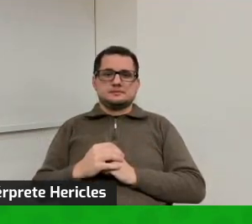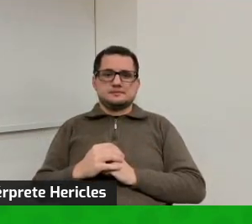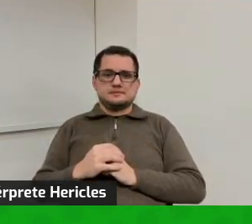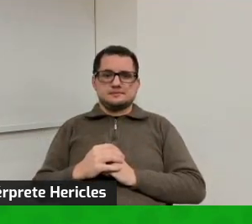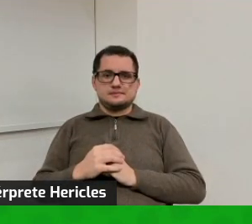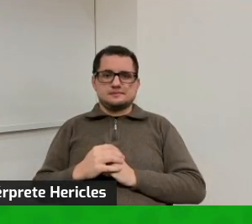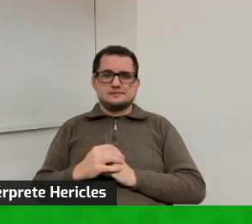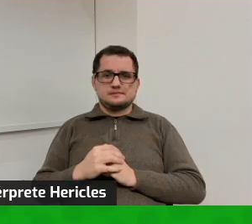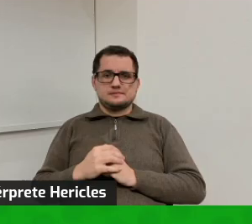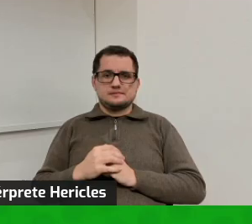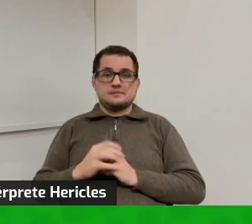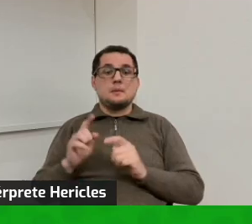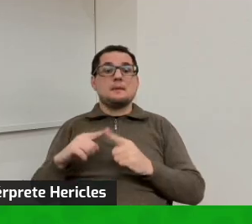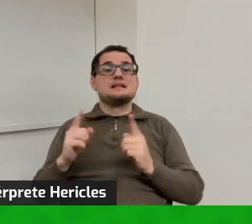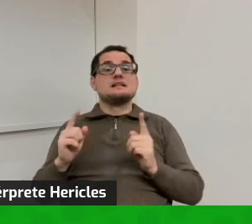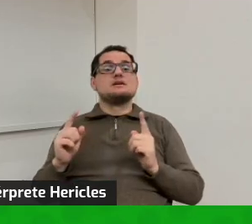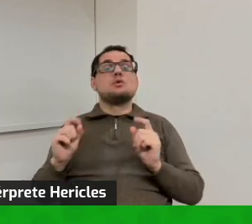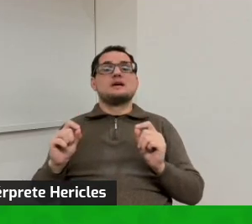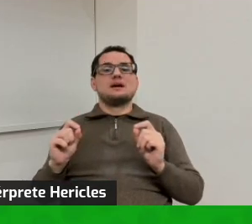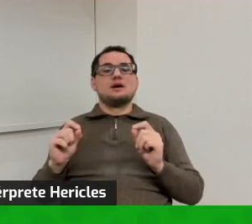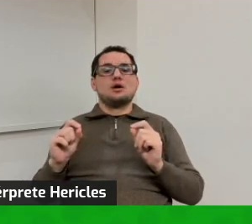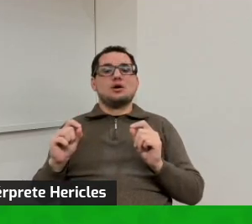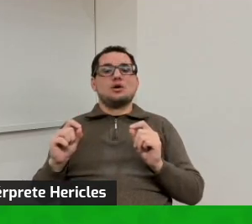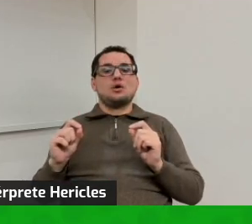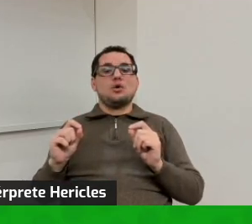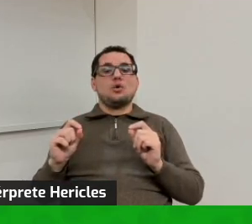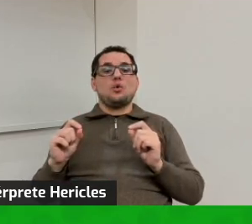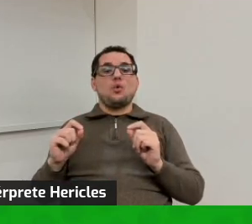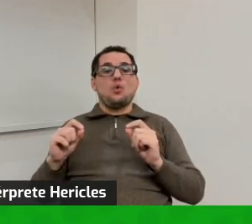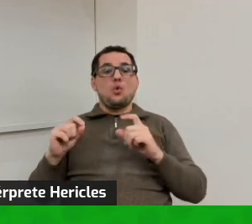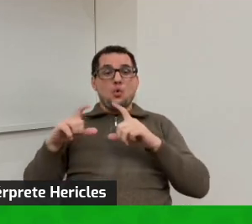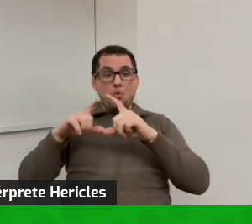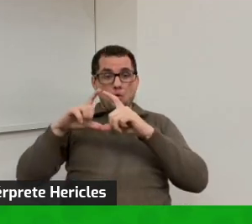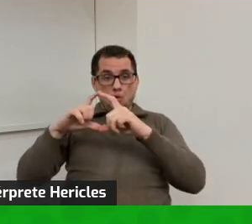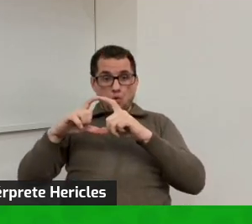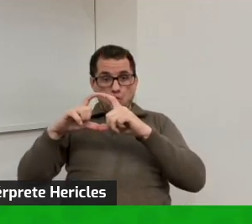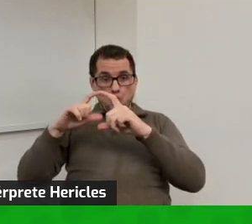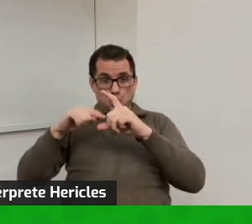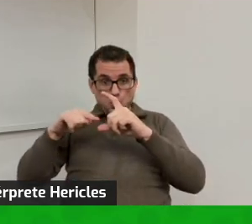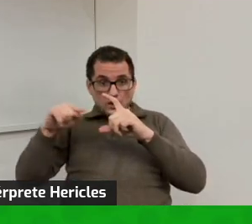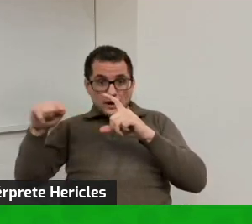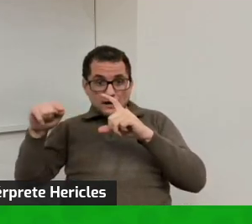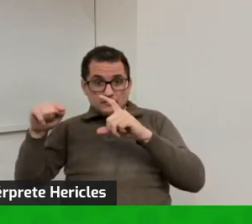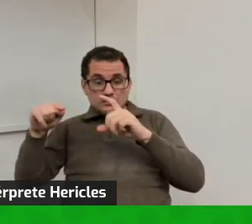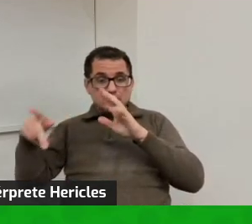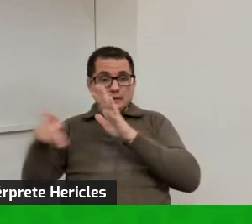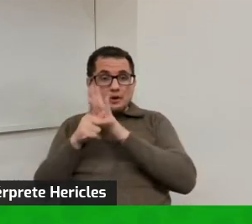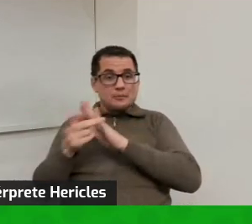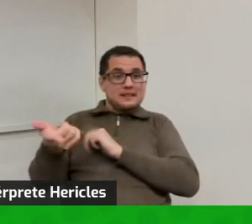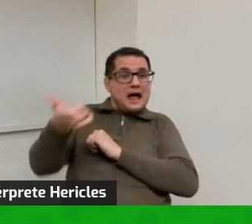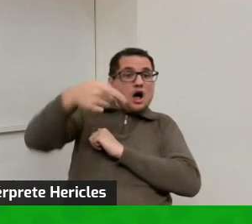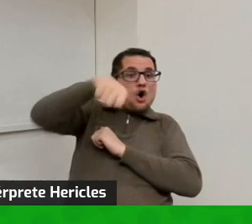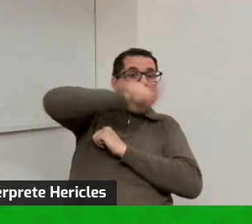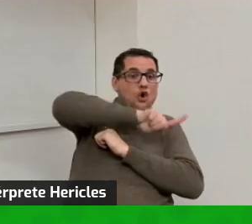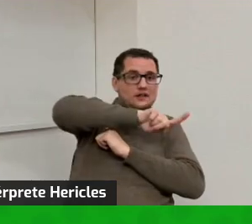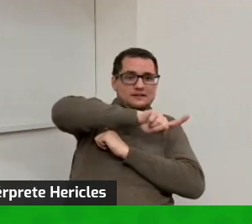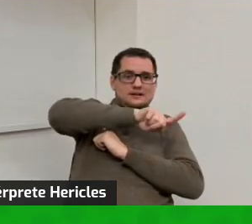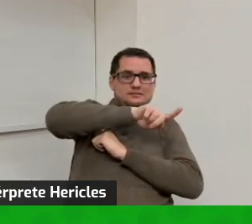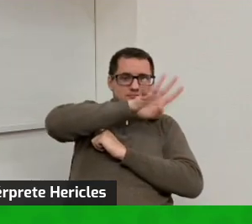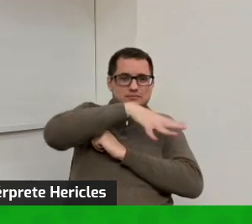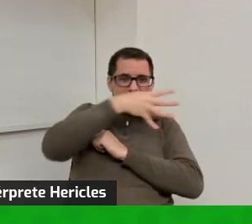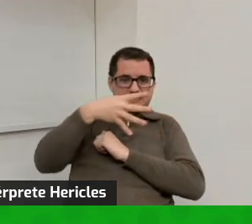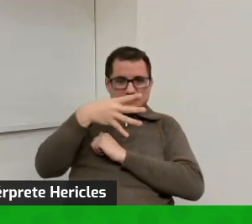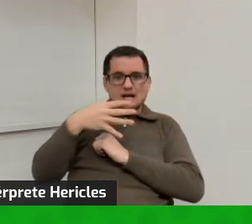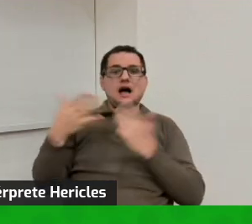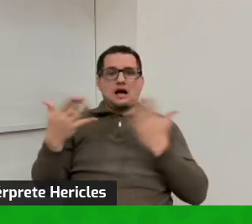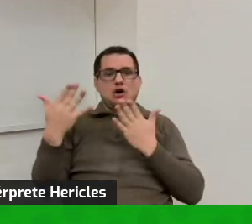Porém, o que acontece? O meu gráfico fica com os vínculos lá da minha outra planilha. Então, nesse caso aqui, eu vou regerar